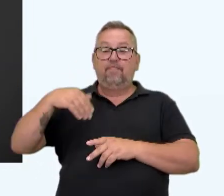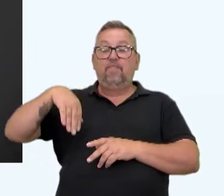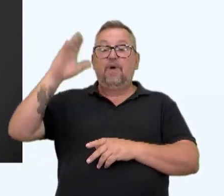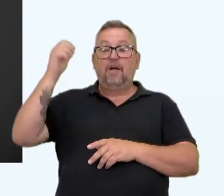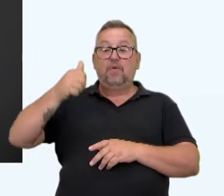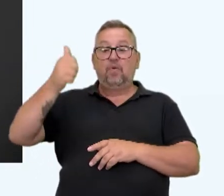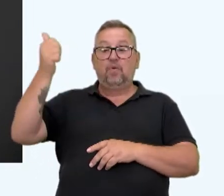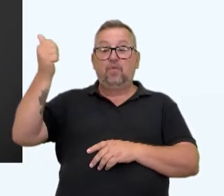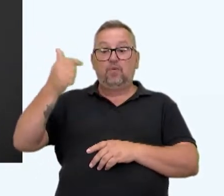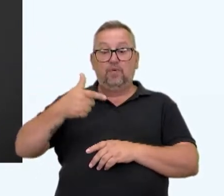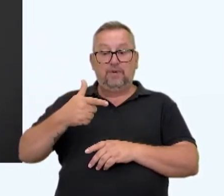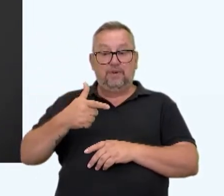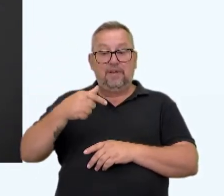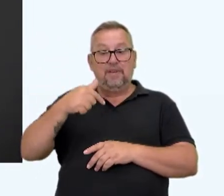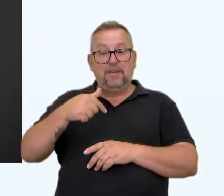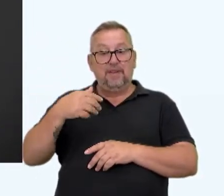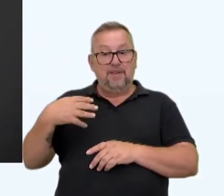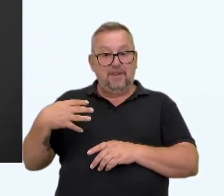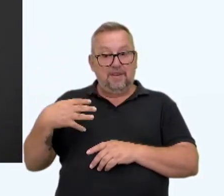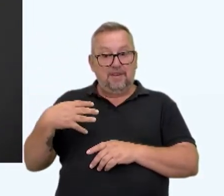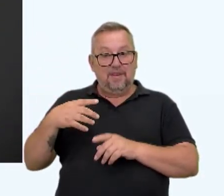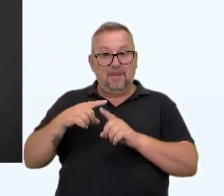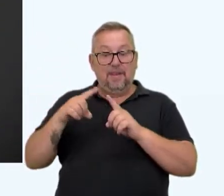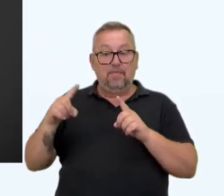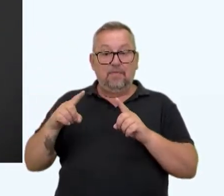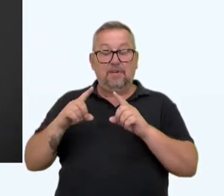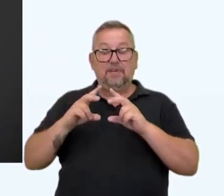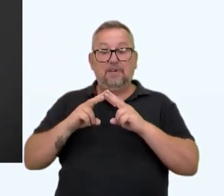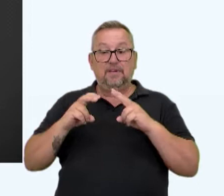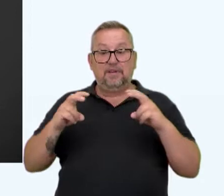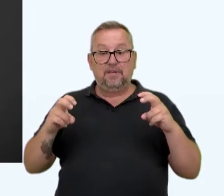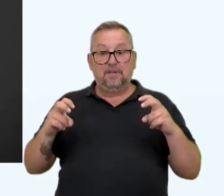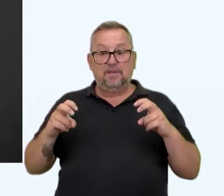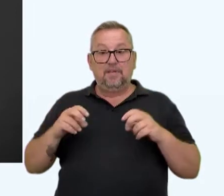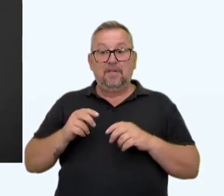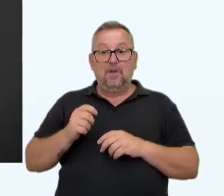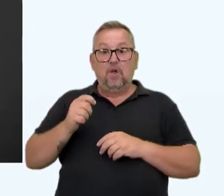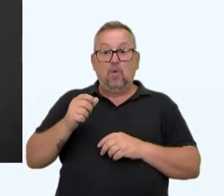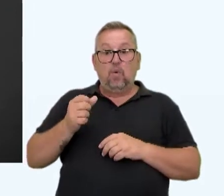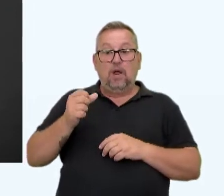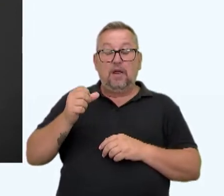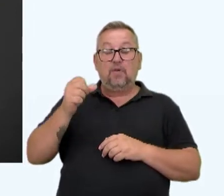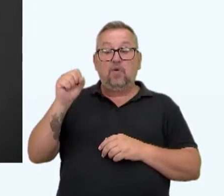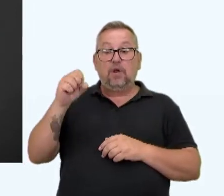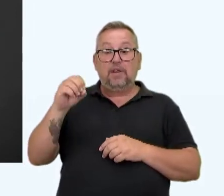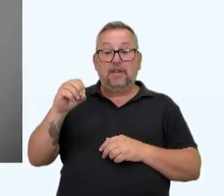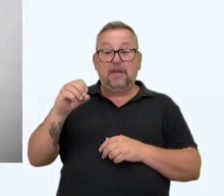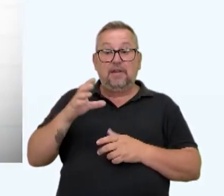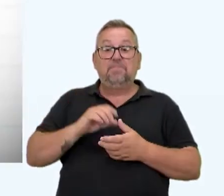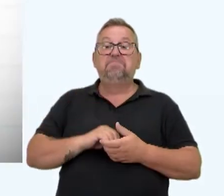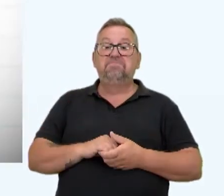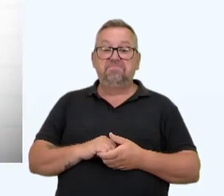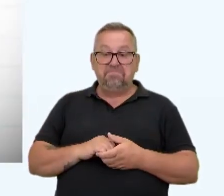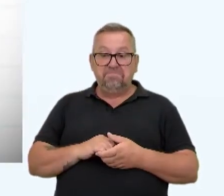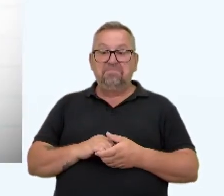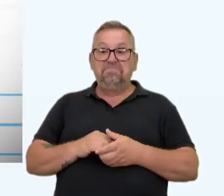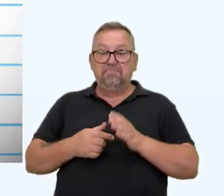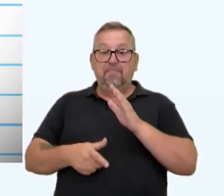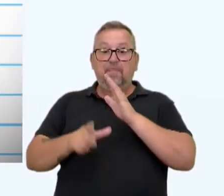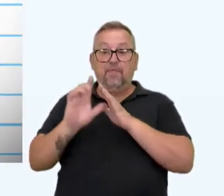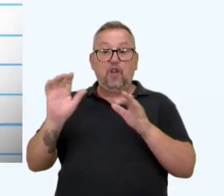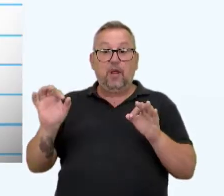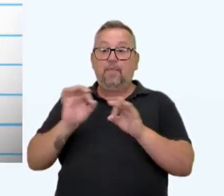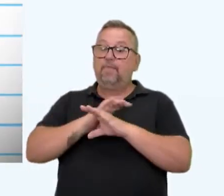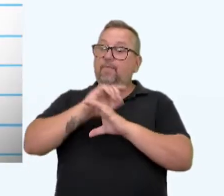que 74 anos, sendo que em Santa Catarina chegou a quase 79 anos e meio. Antes de terminarmos